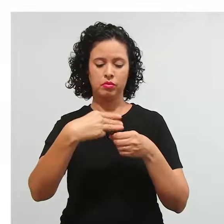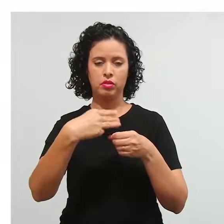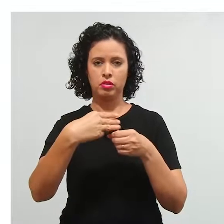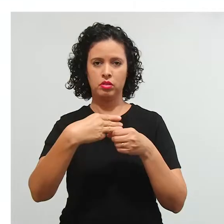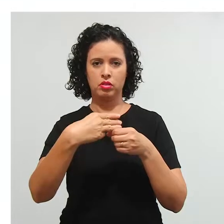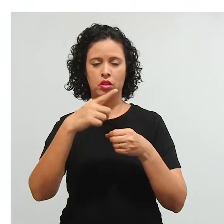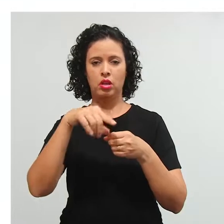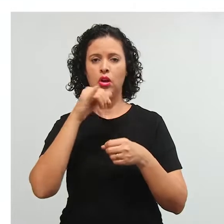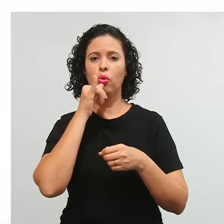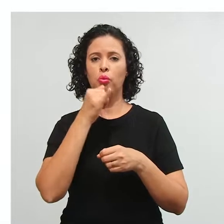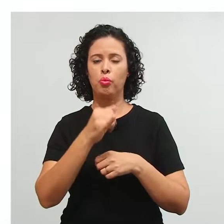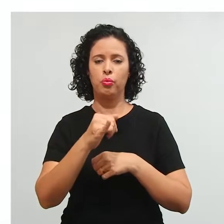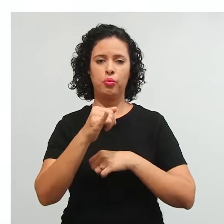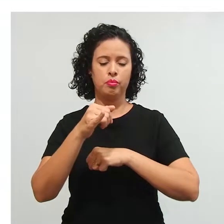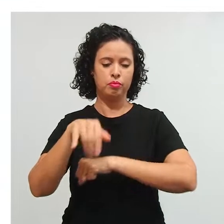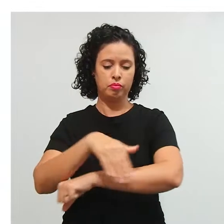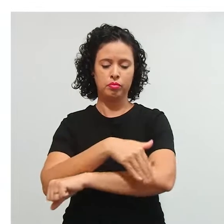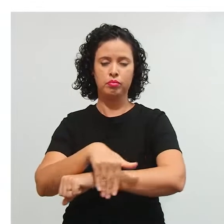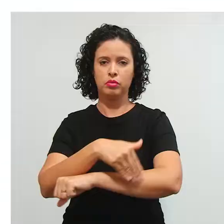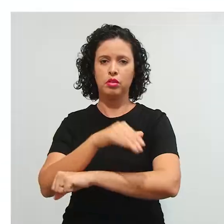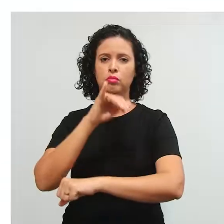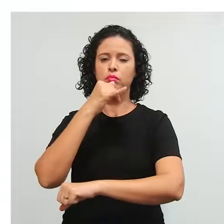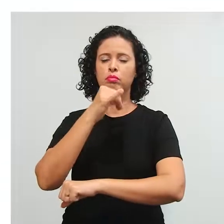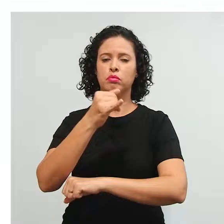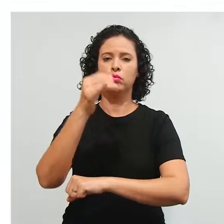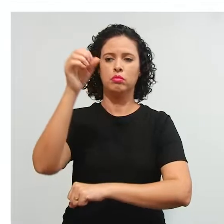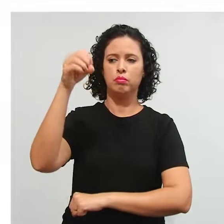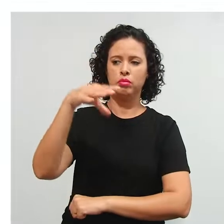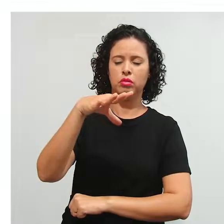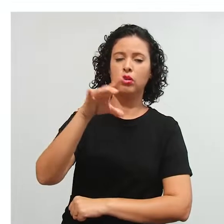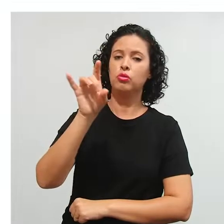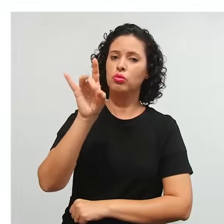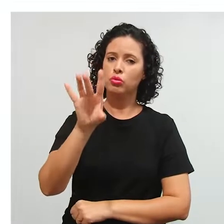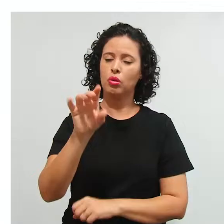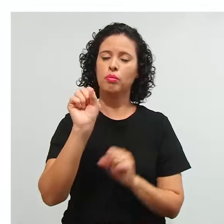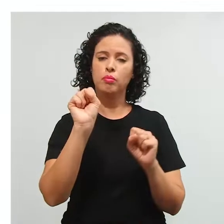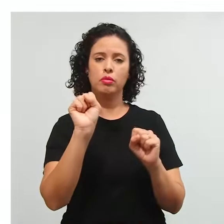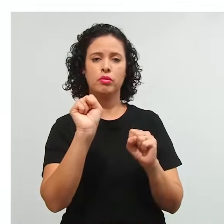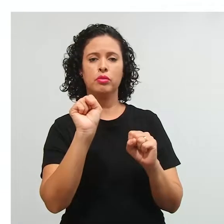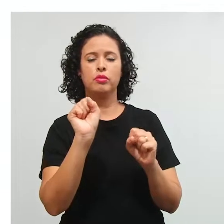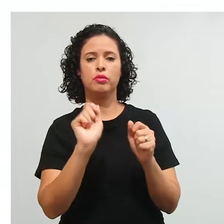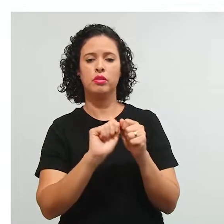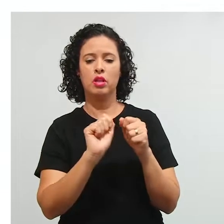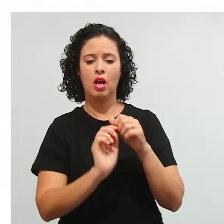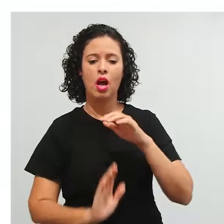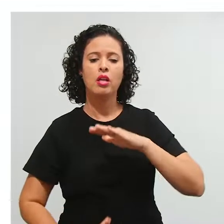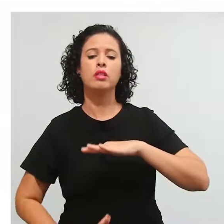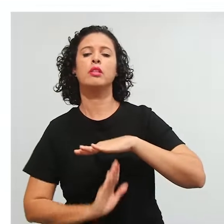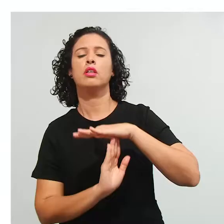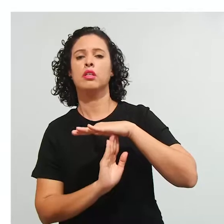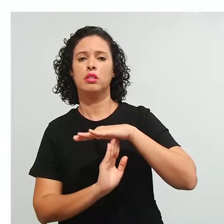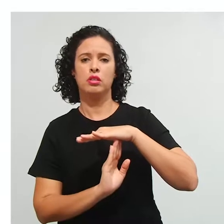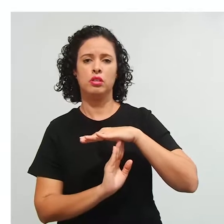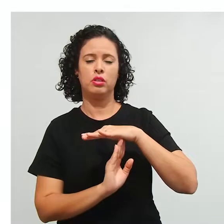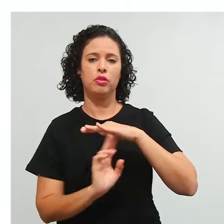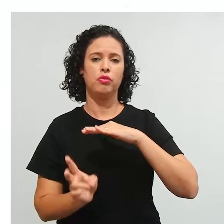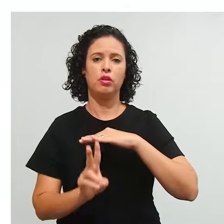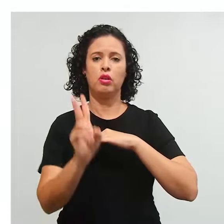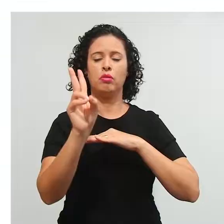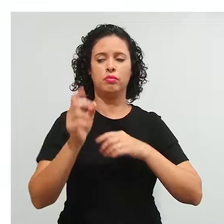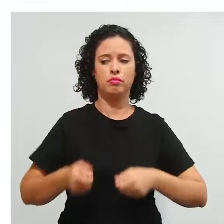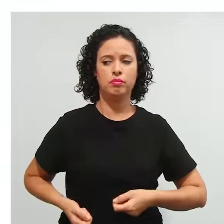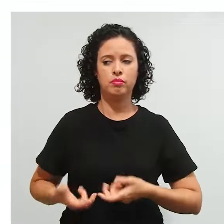para a iluminação pública, ele só pode fazer até o montante da despesa